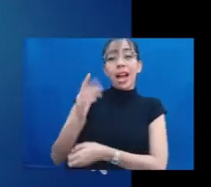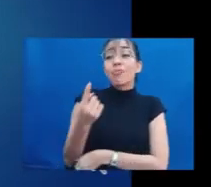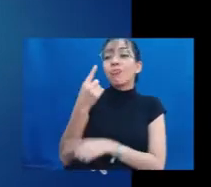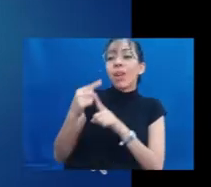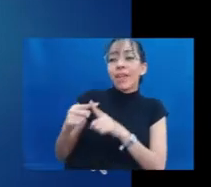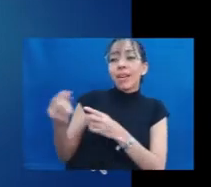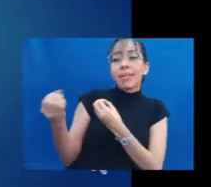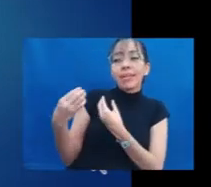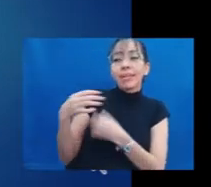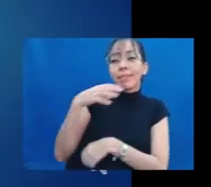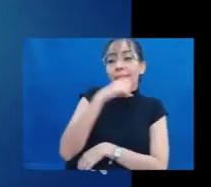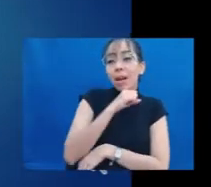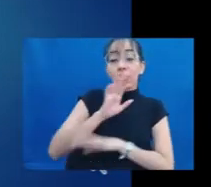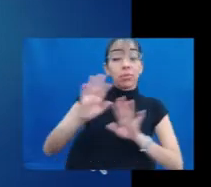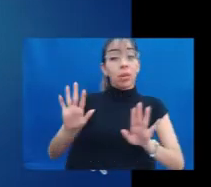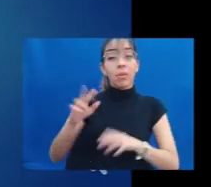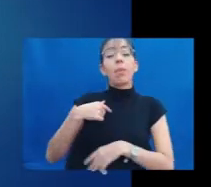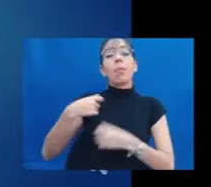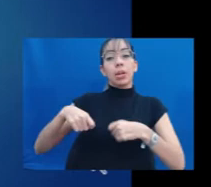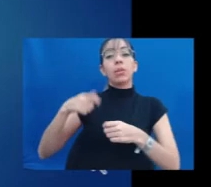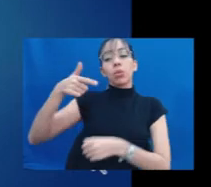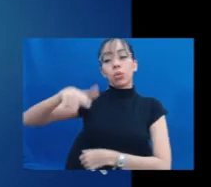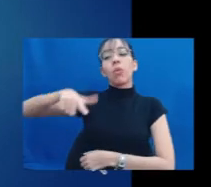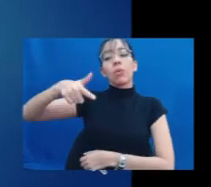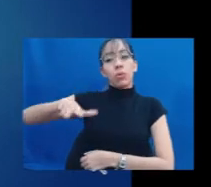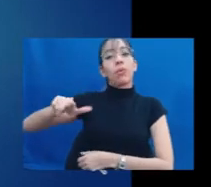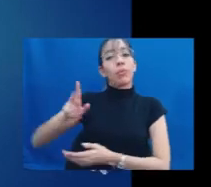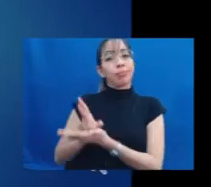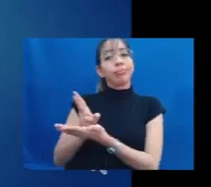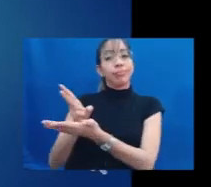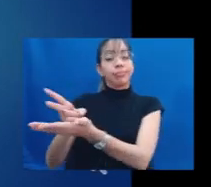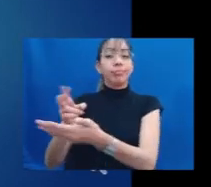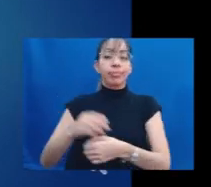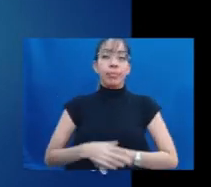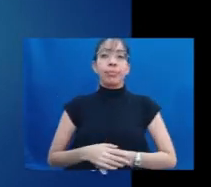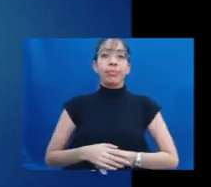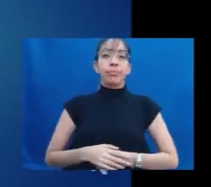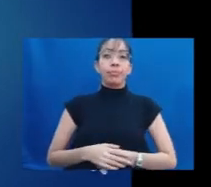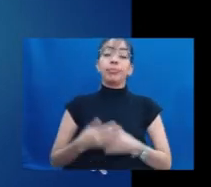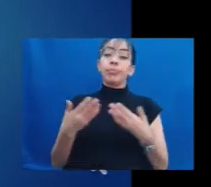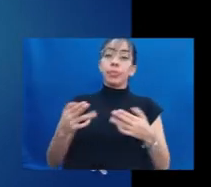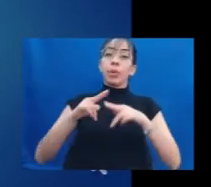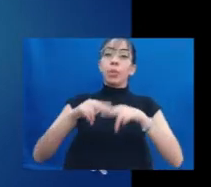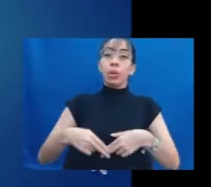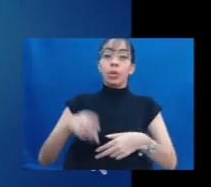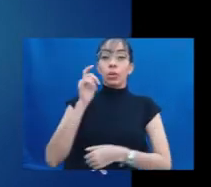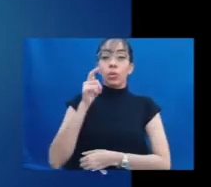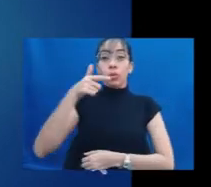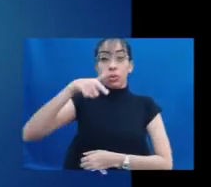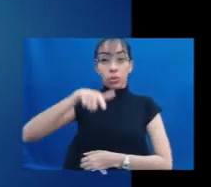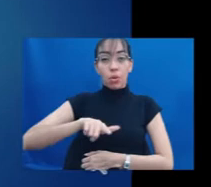ela entra no laboratório. Né? É importante que ela seja algo contínuo. Então, né, mais uma